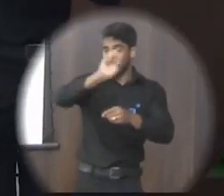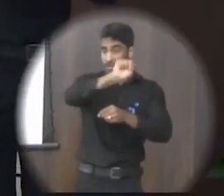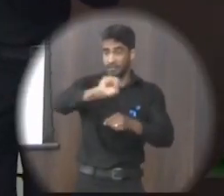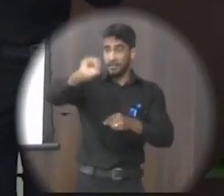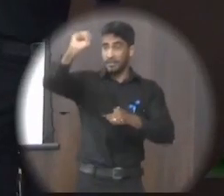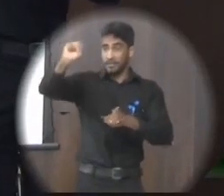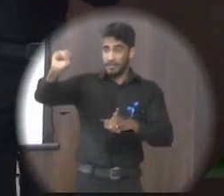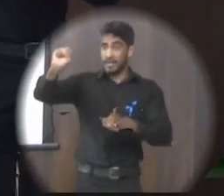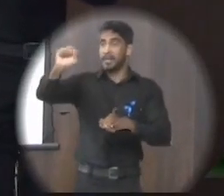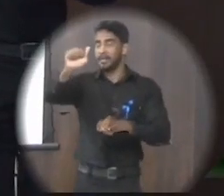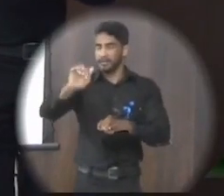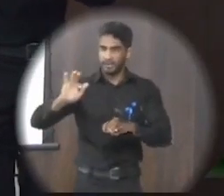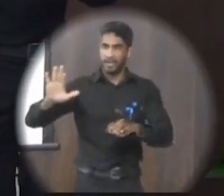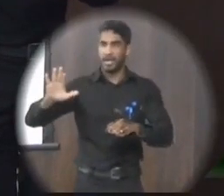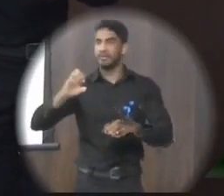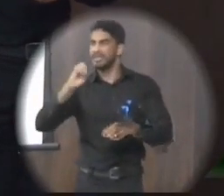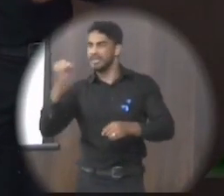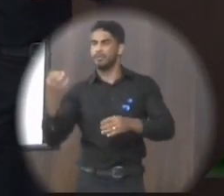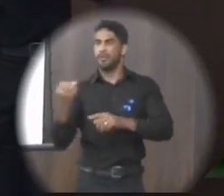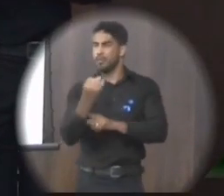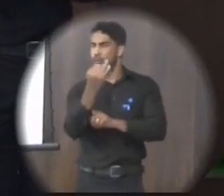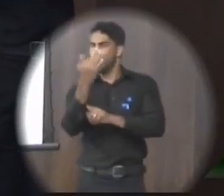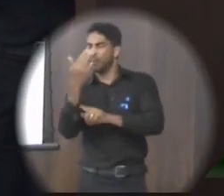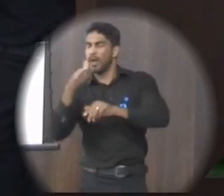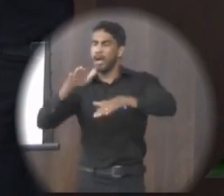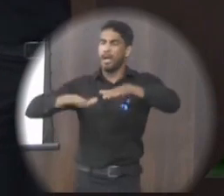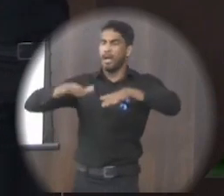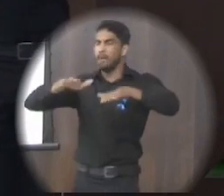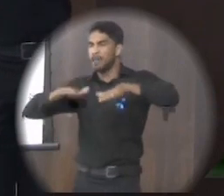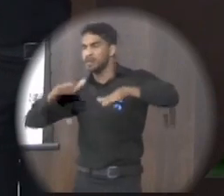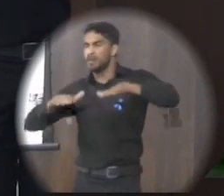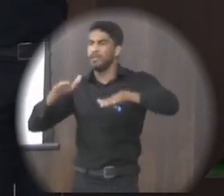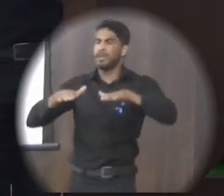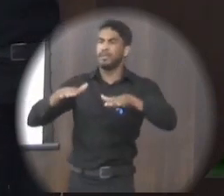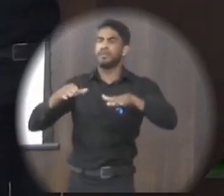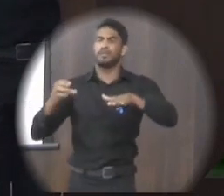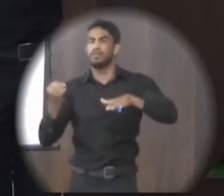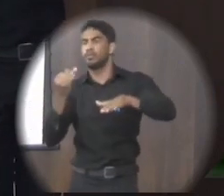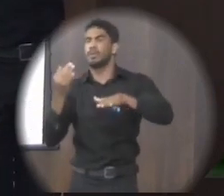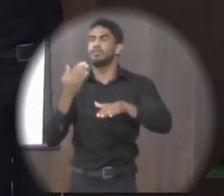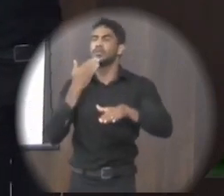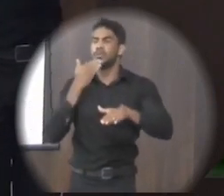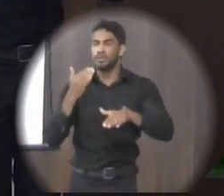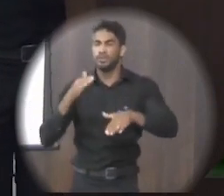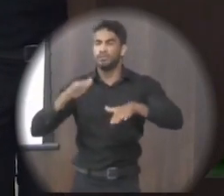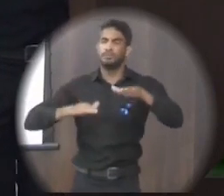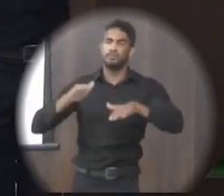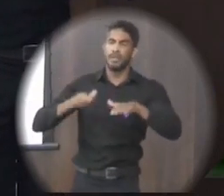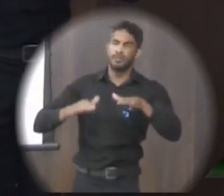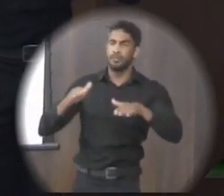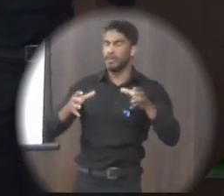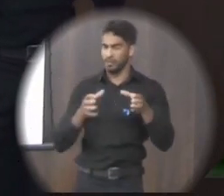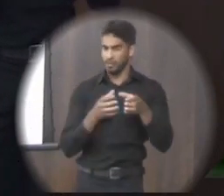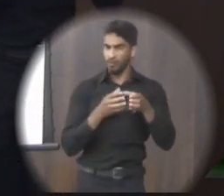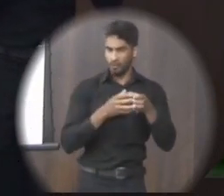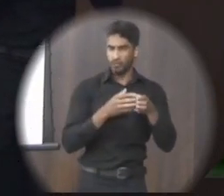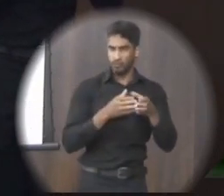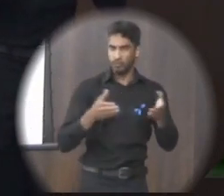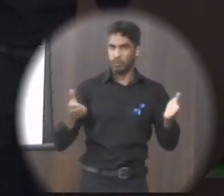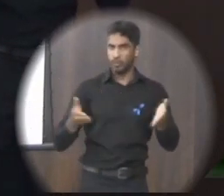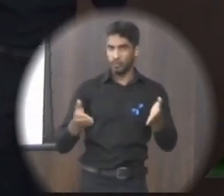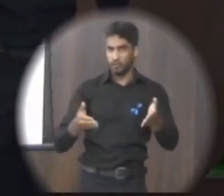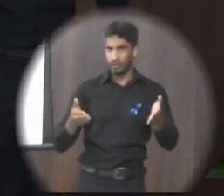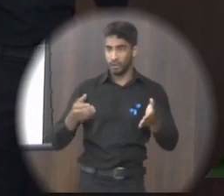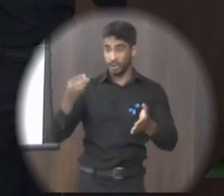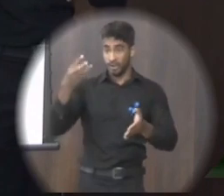formos contabilizar, senhores, a média aí de ocorrências por mês, o nosso pelotão, com hoje